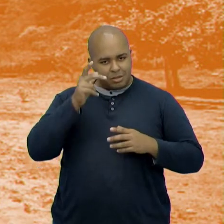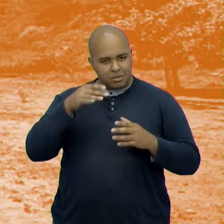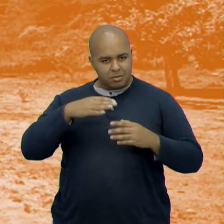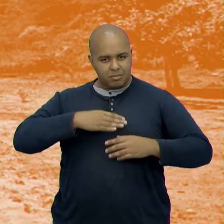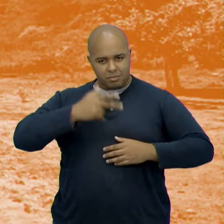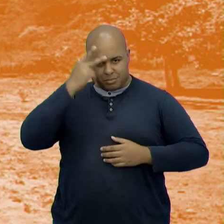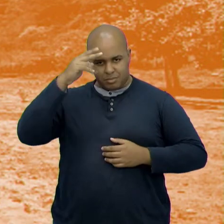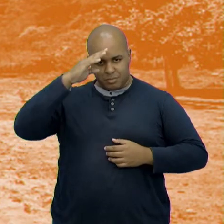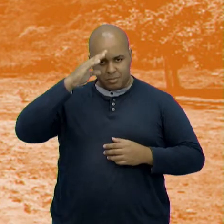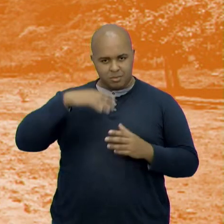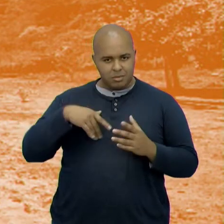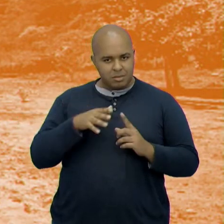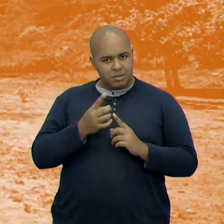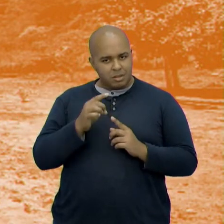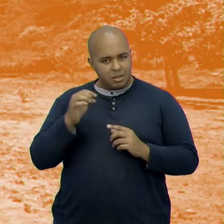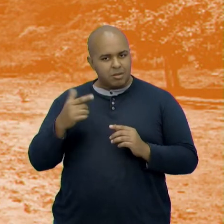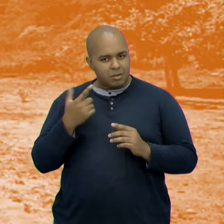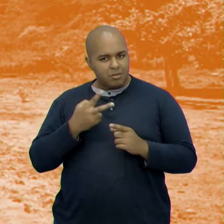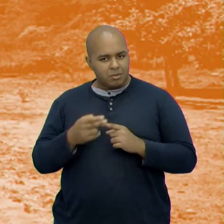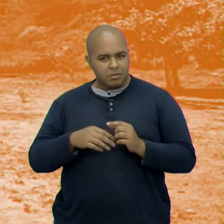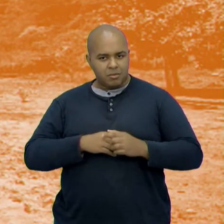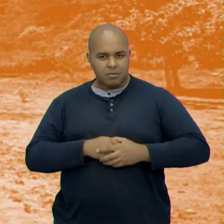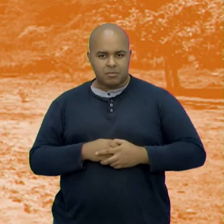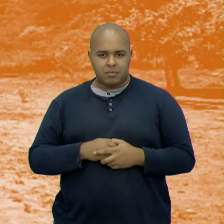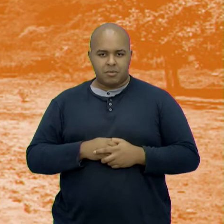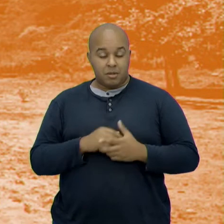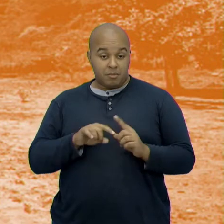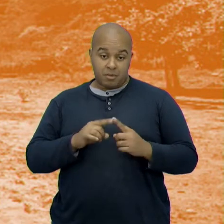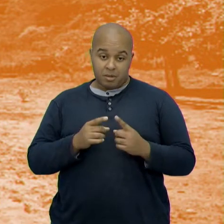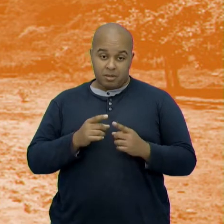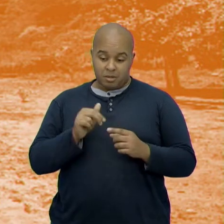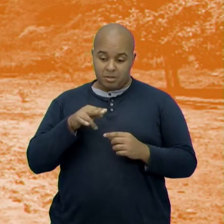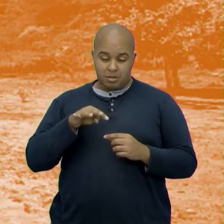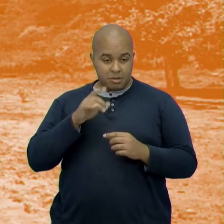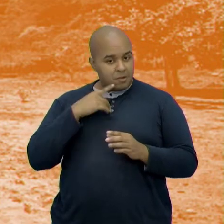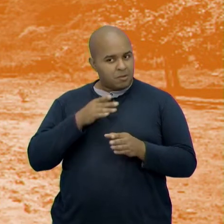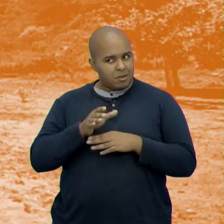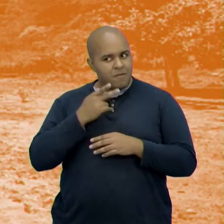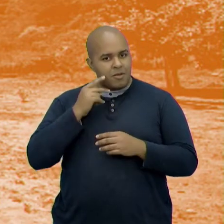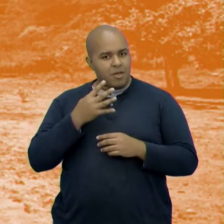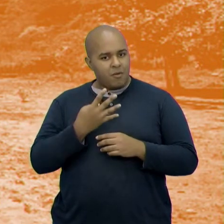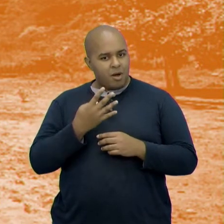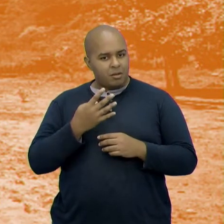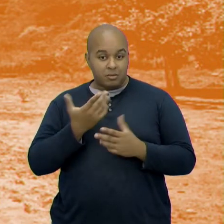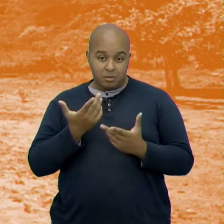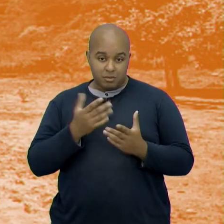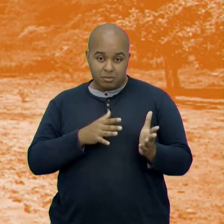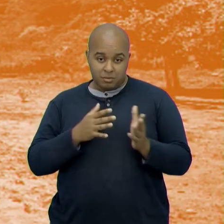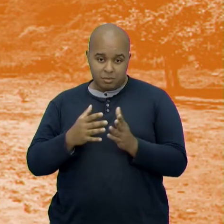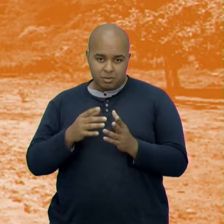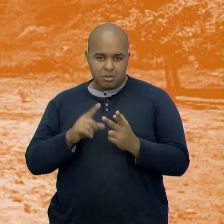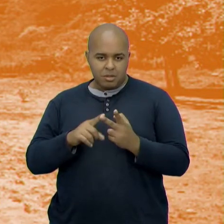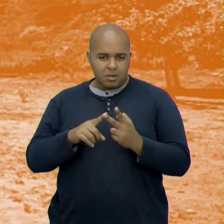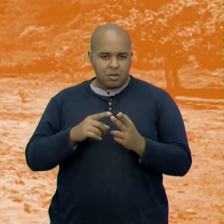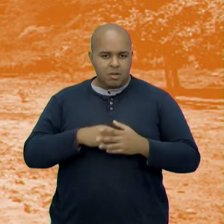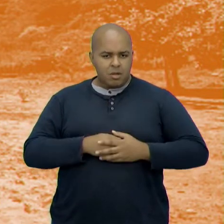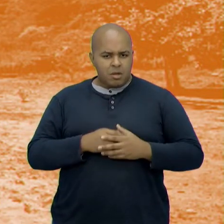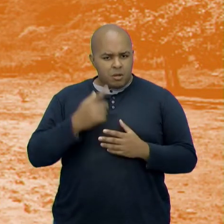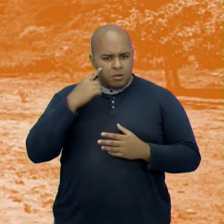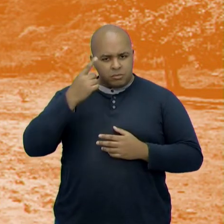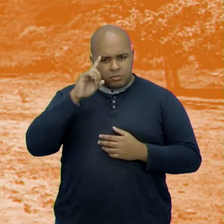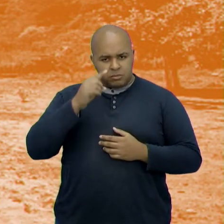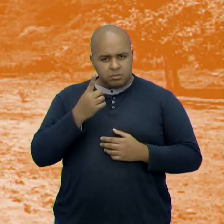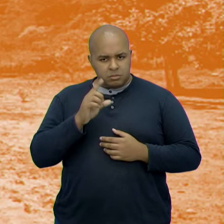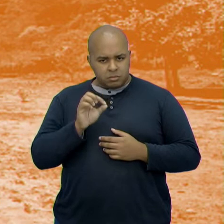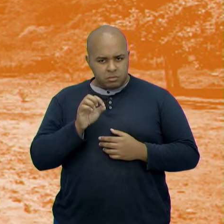tropa de 100 praças e vencer o primeiro fogo, tá? Mas Antônio Conselheiro disse que seriam 4 fogos. Então o segundo fogo foi no dia 10